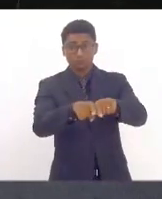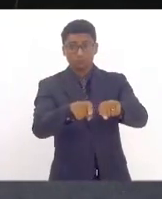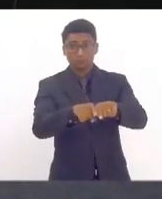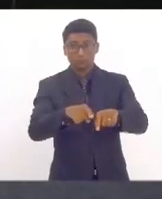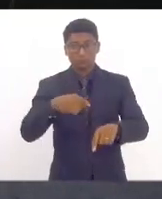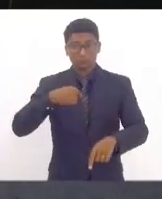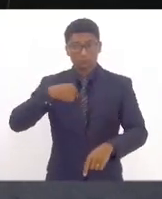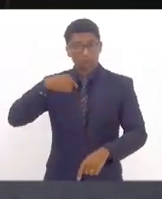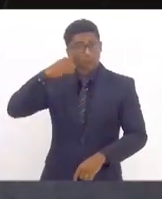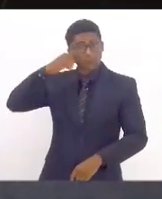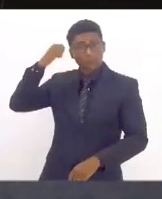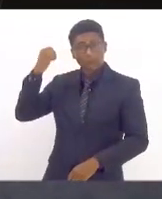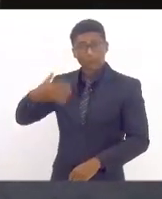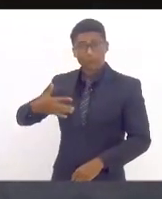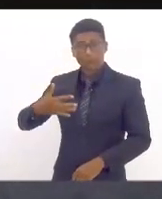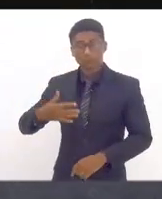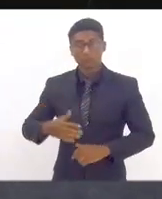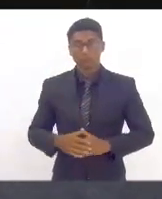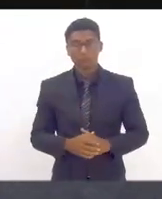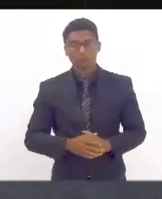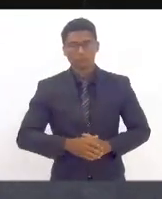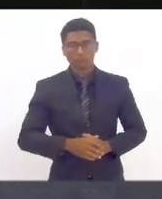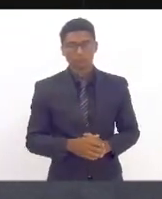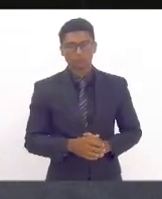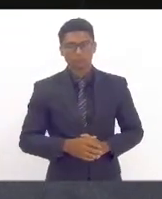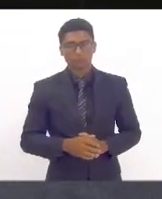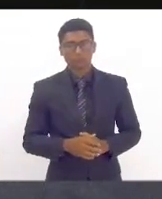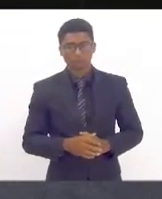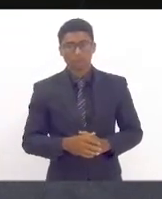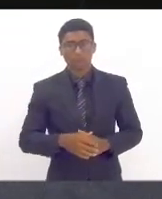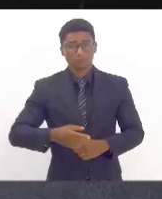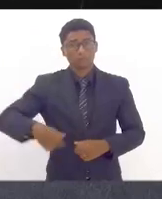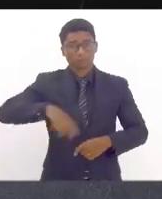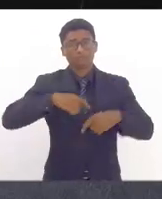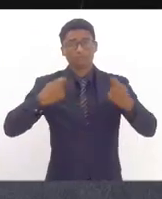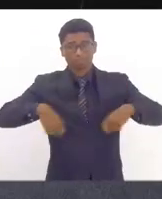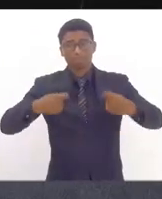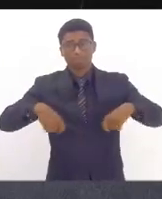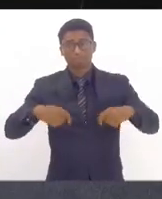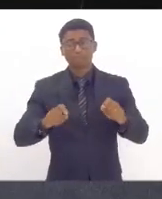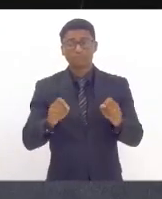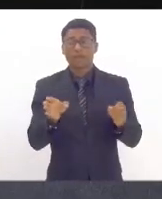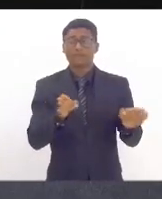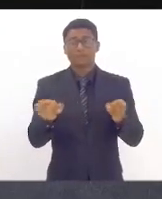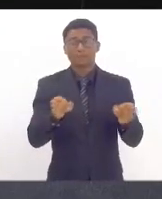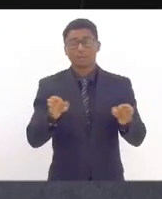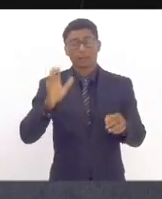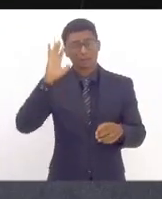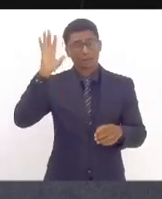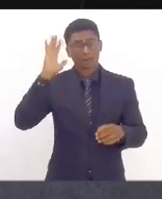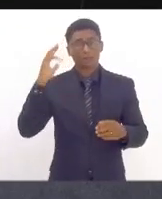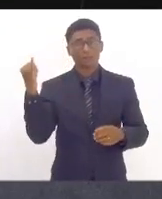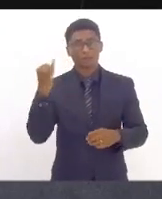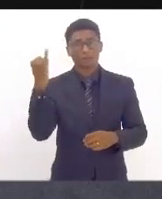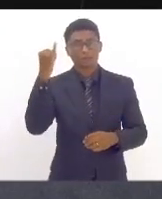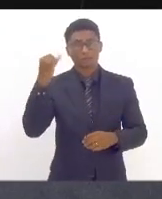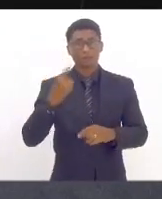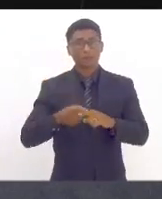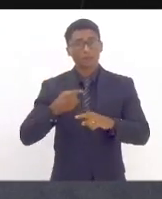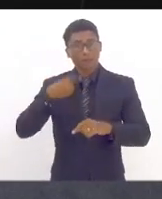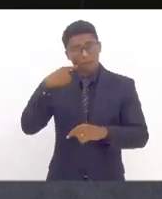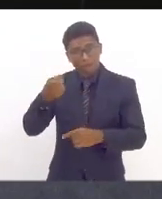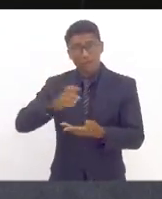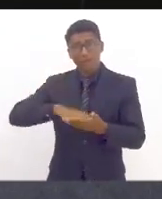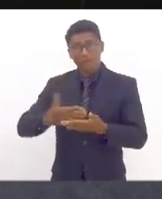autodescrição Ainda bem que você lembrou demais a gente tem que estar preocupado com acessibilidade cultural quando o nosso amigo